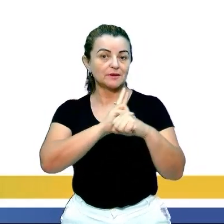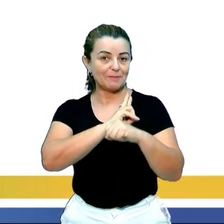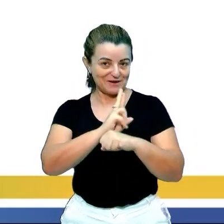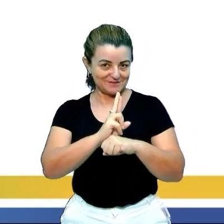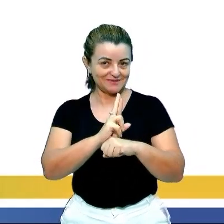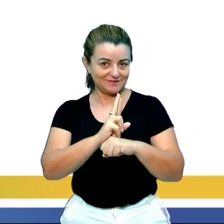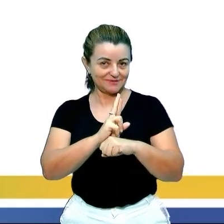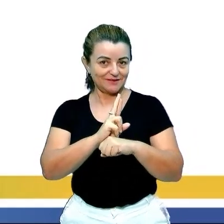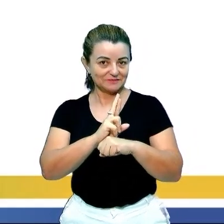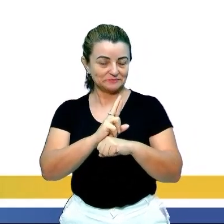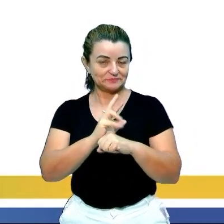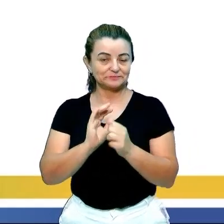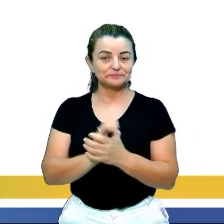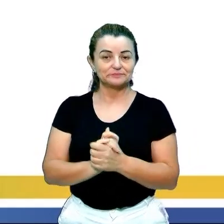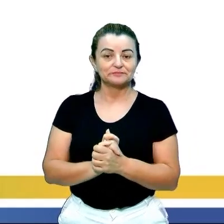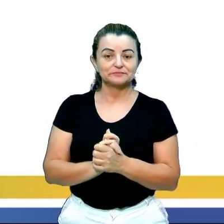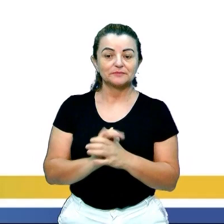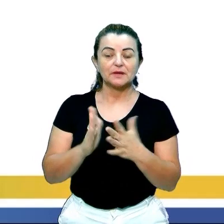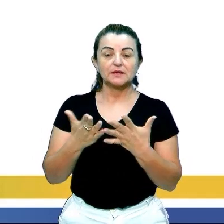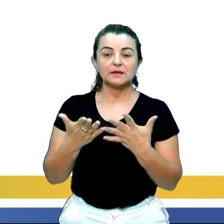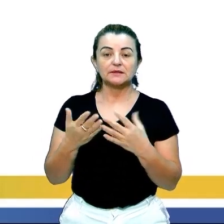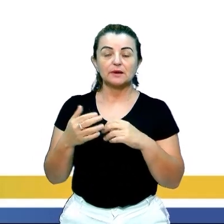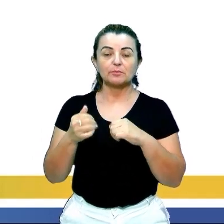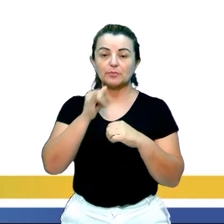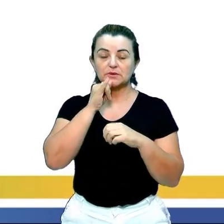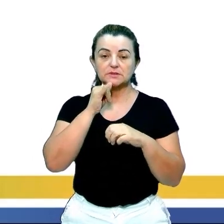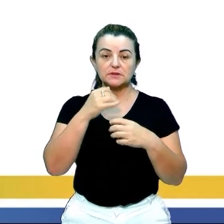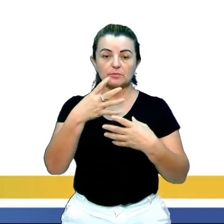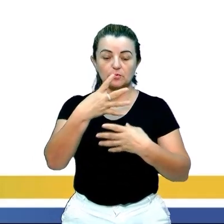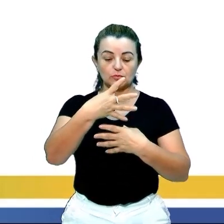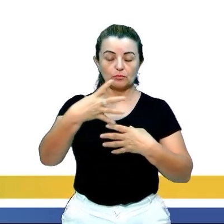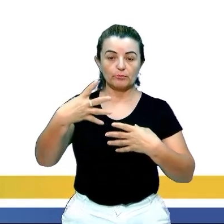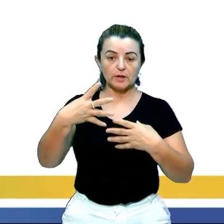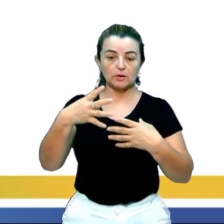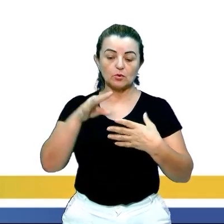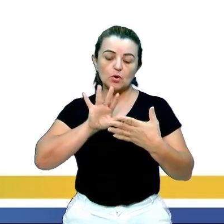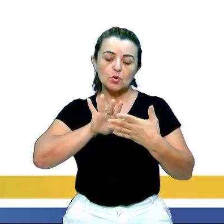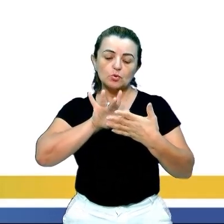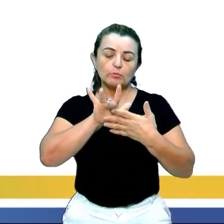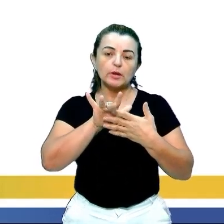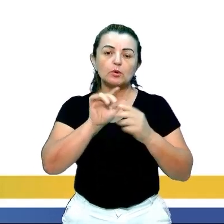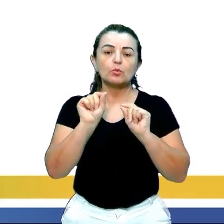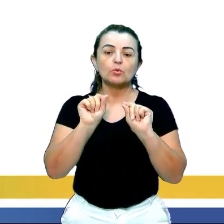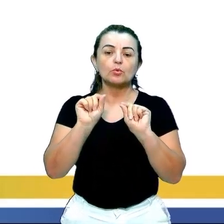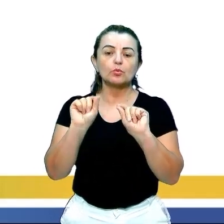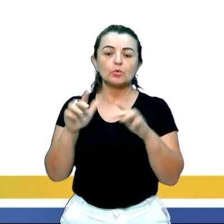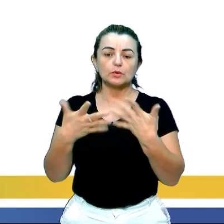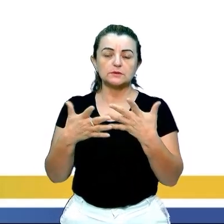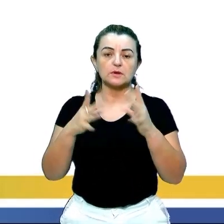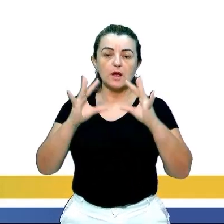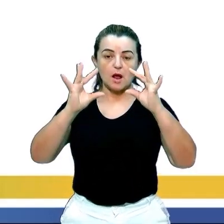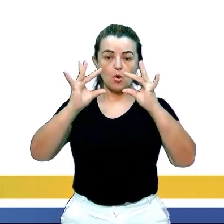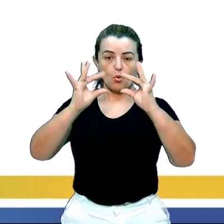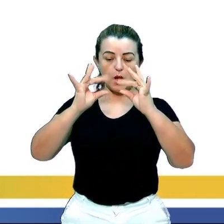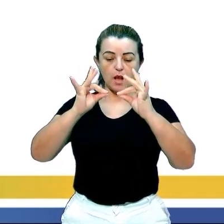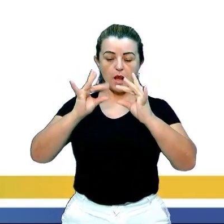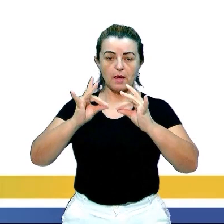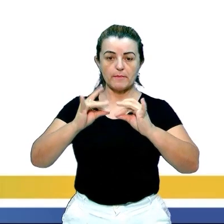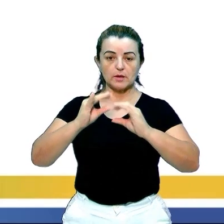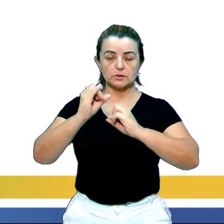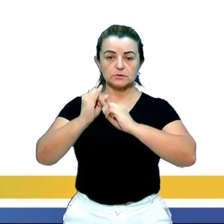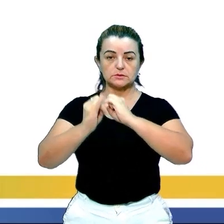representativos, certo? E quem é que está no meio da tabela periódica? São os elementos de